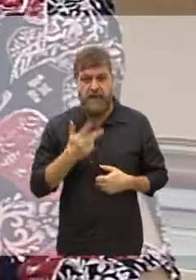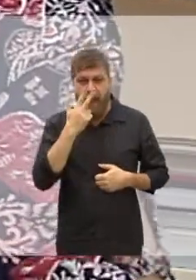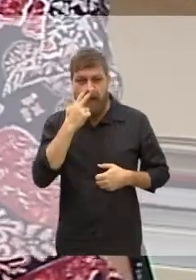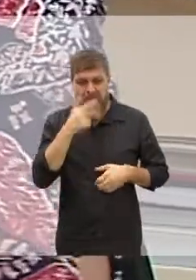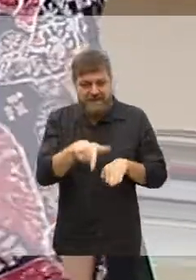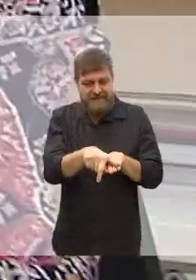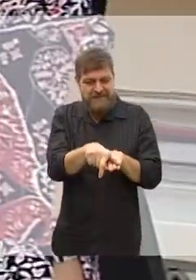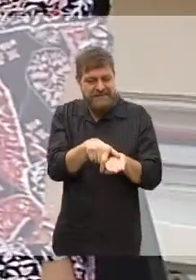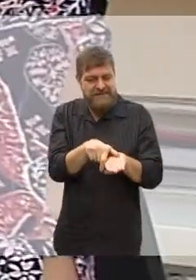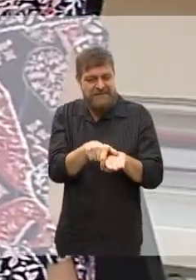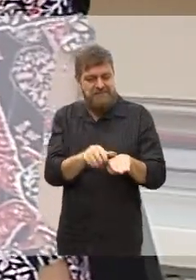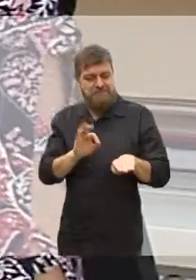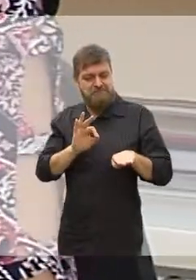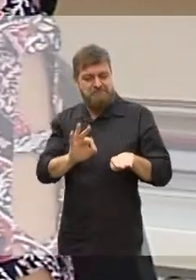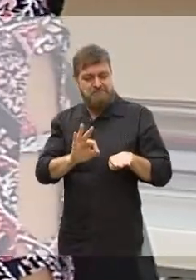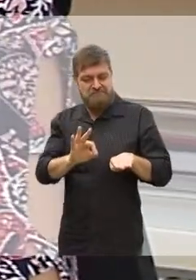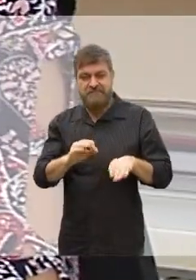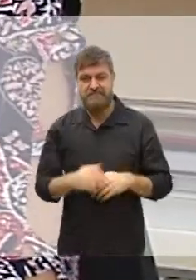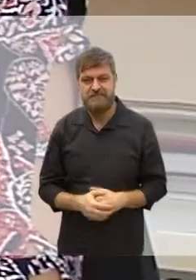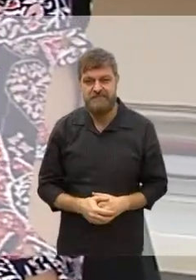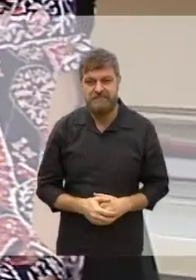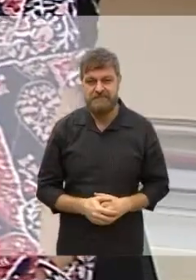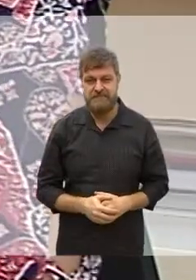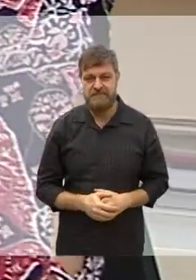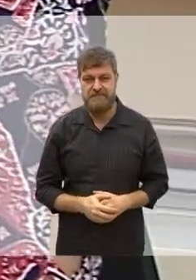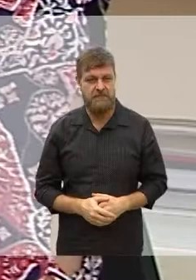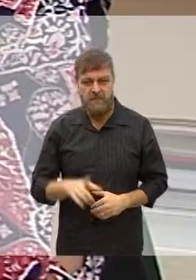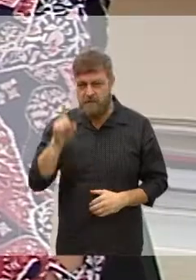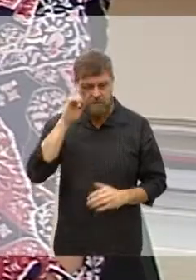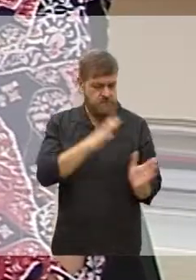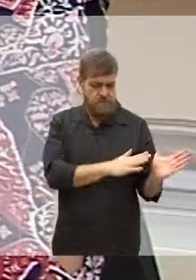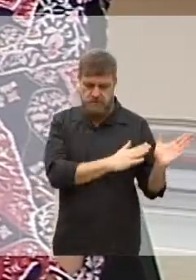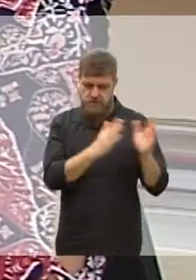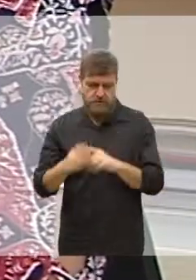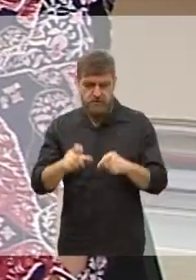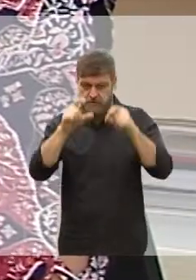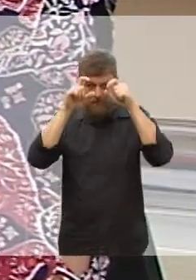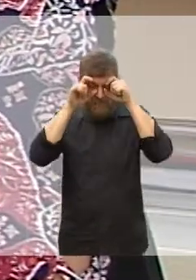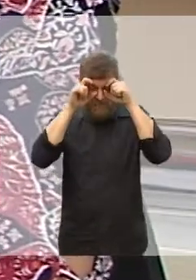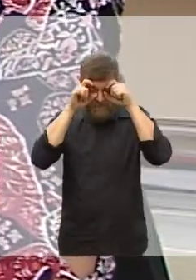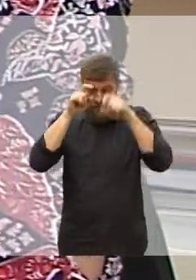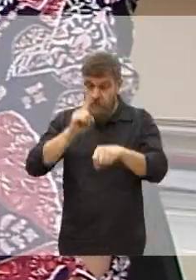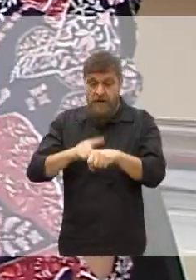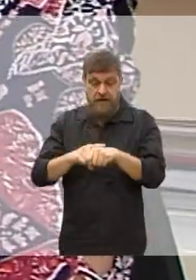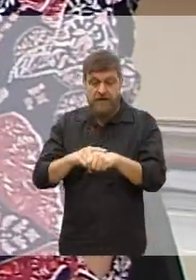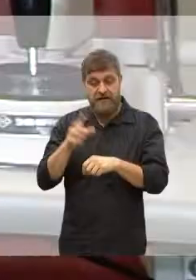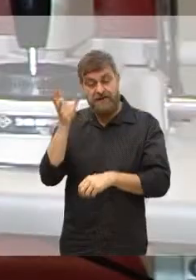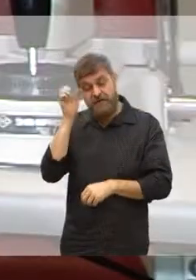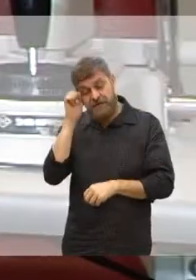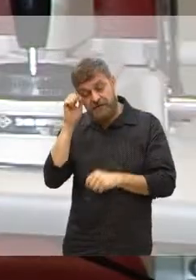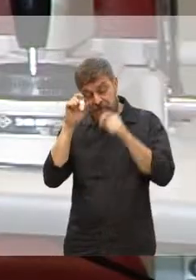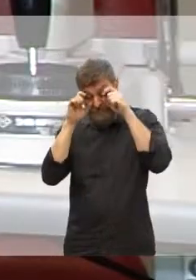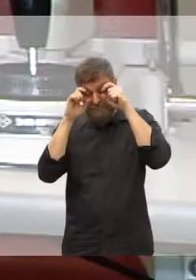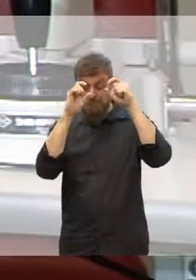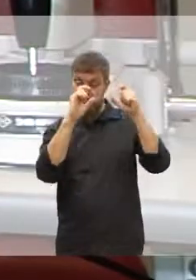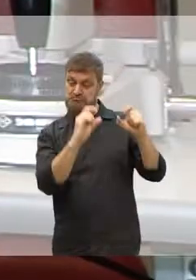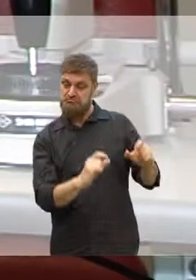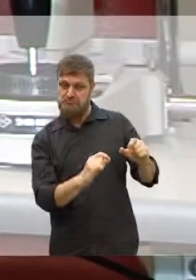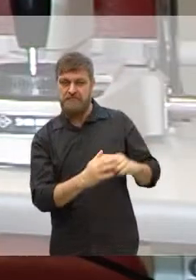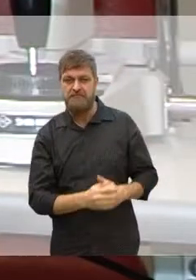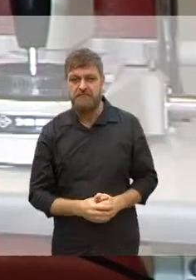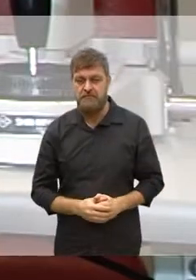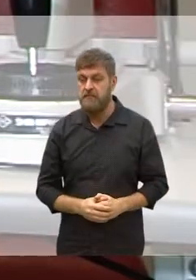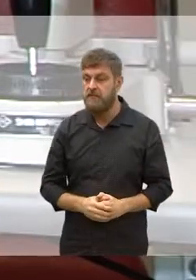sapato confortável, vamos colocar assim. Então é o dia todo, praticamente. Eu tiro meu óculos para dormir. Numa das